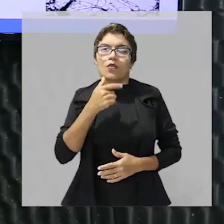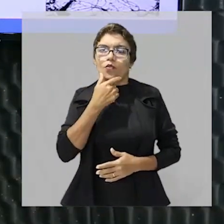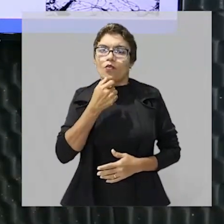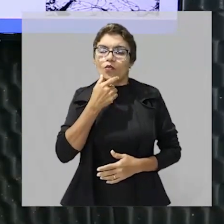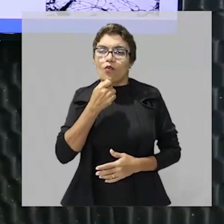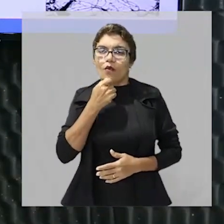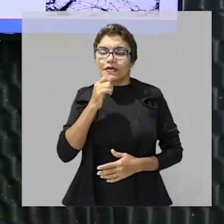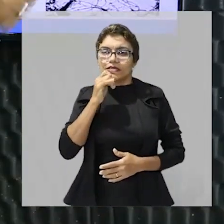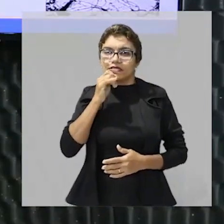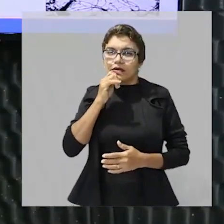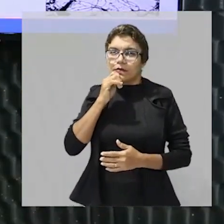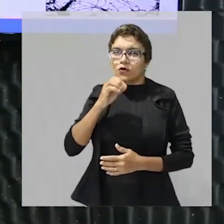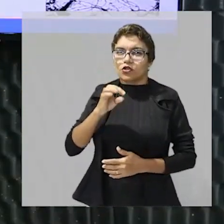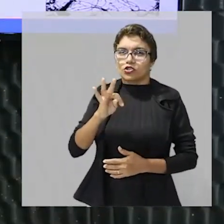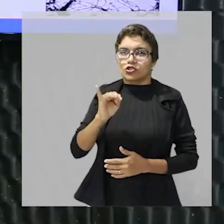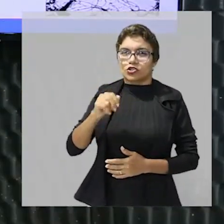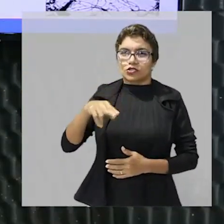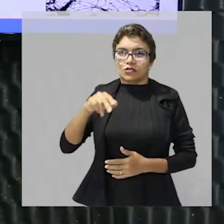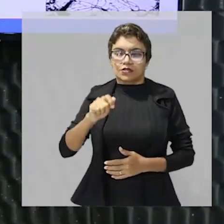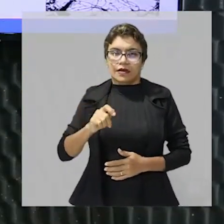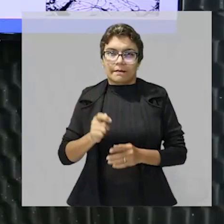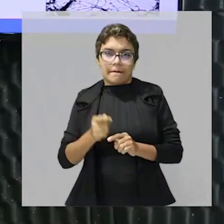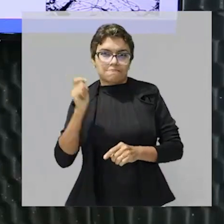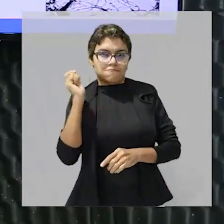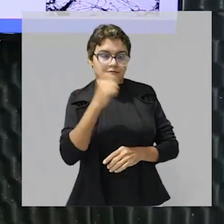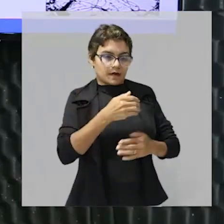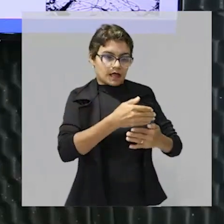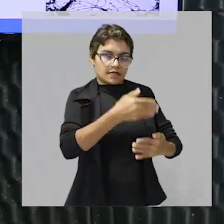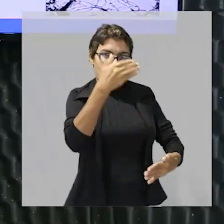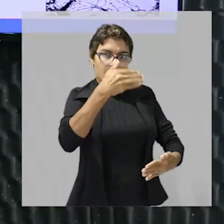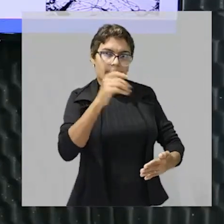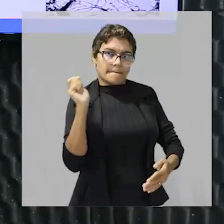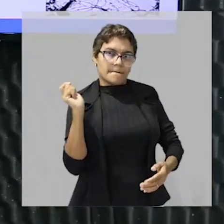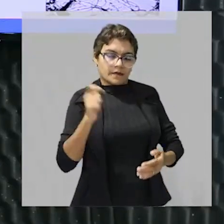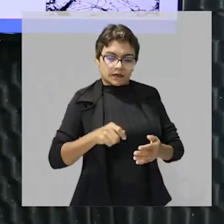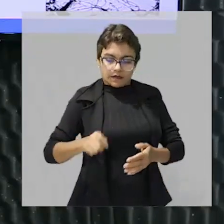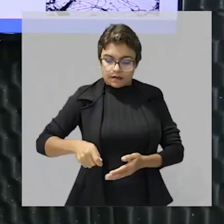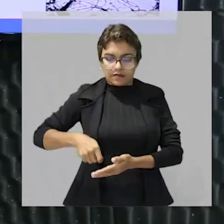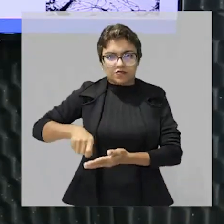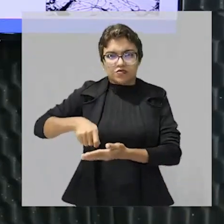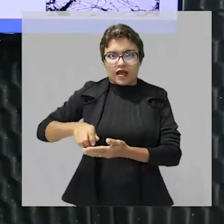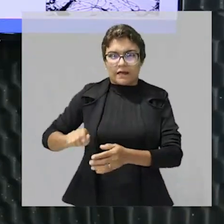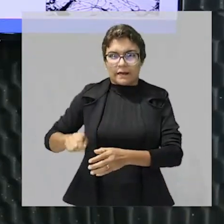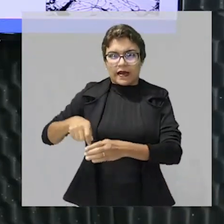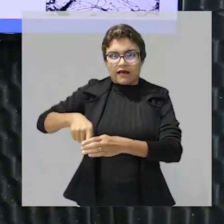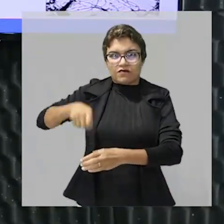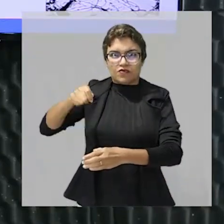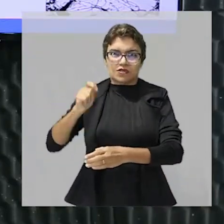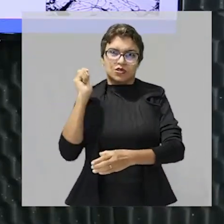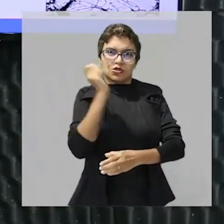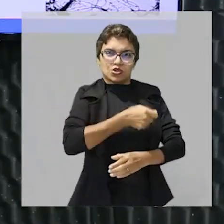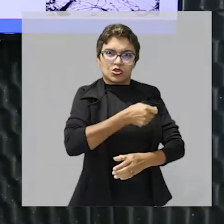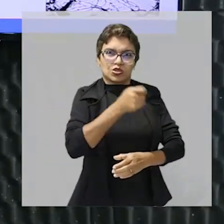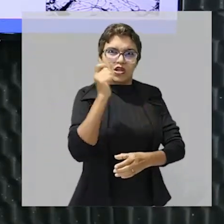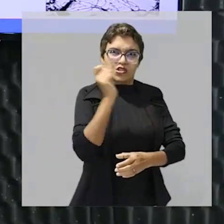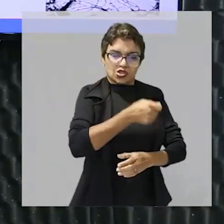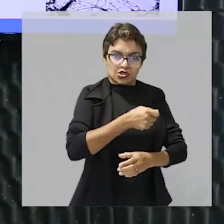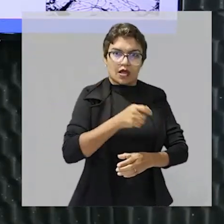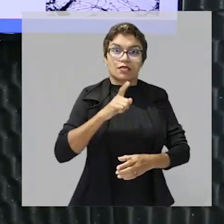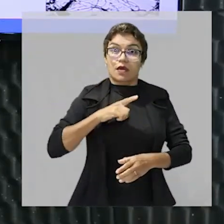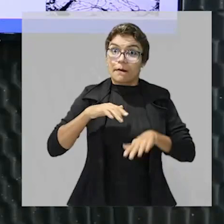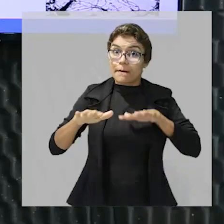jogava na tela. Ou então pegava o pincel e fazia vários. Ele causou uma polêmica muito grande por causa da técnica chamada de action,